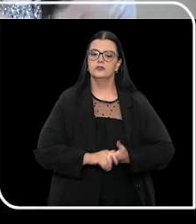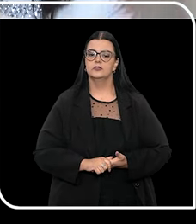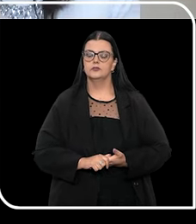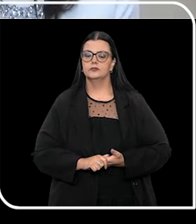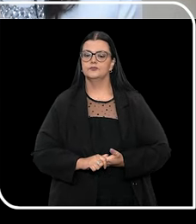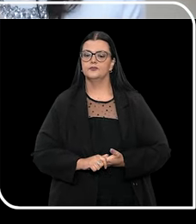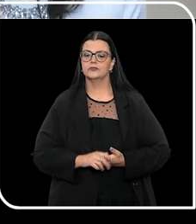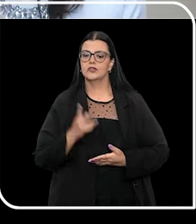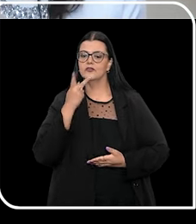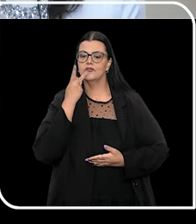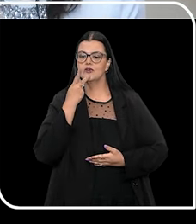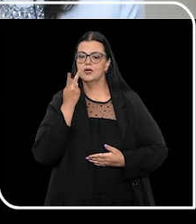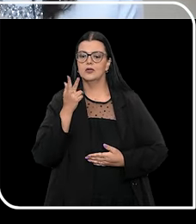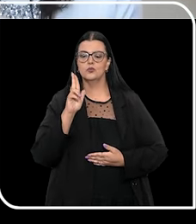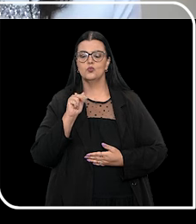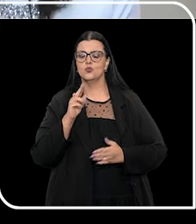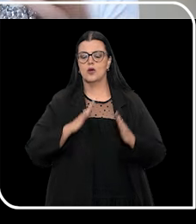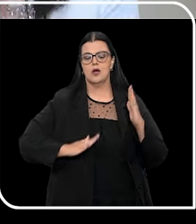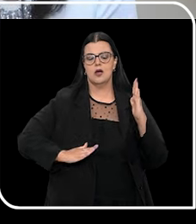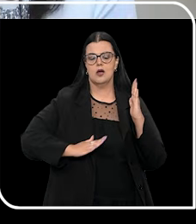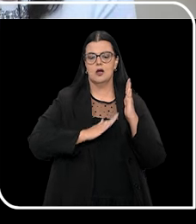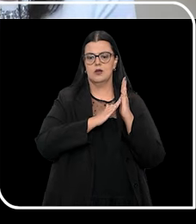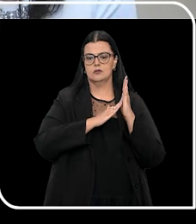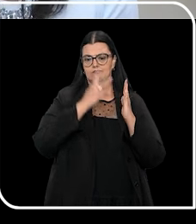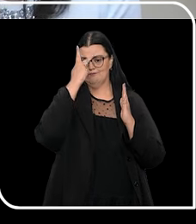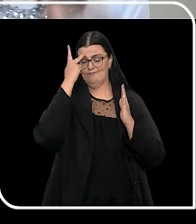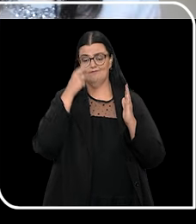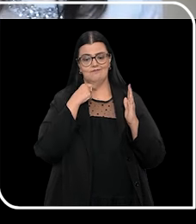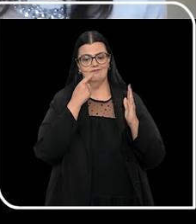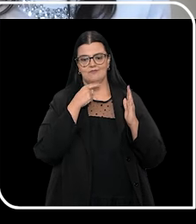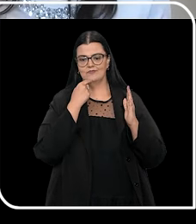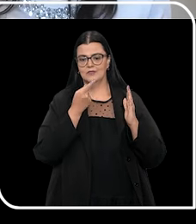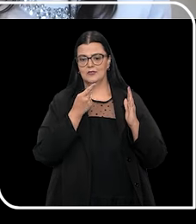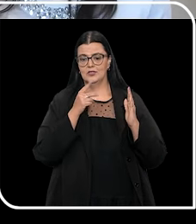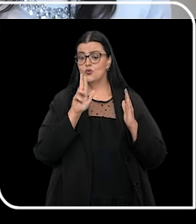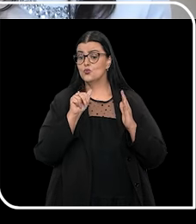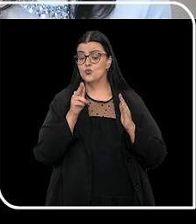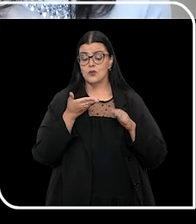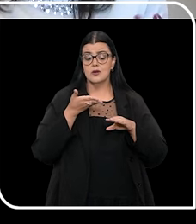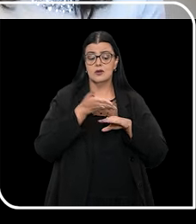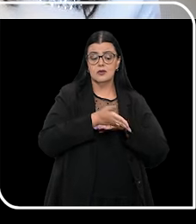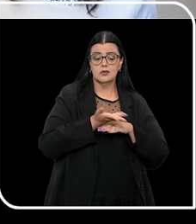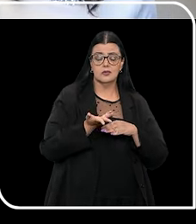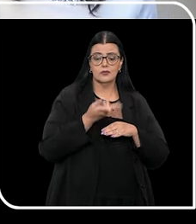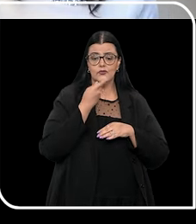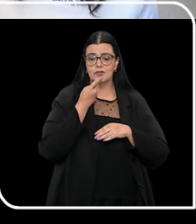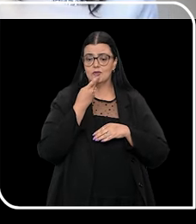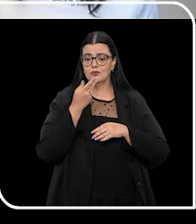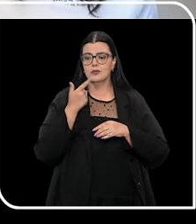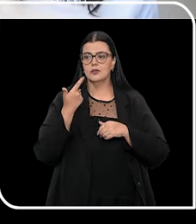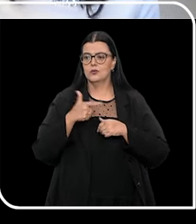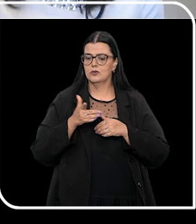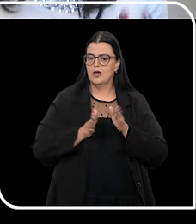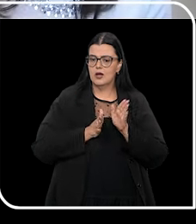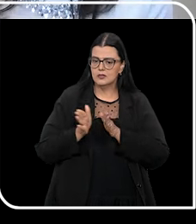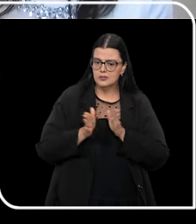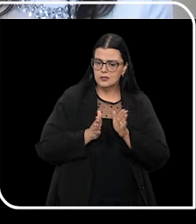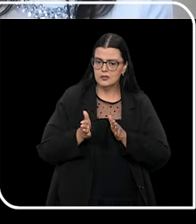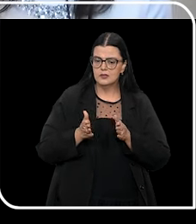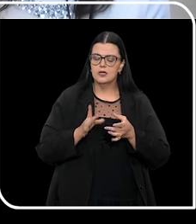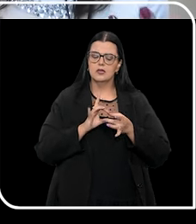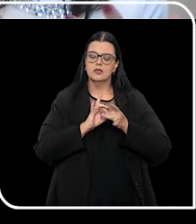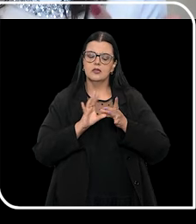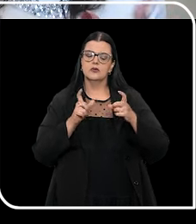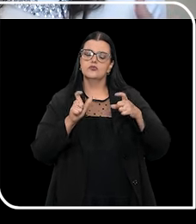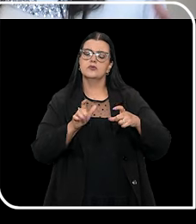disso porque às vezes eu não chego lá e a pessoa nunca colocou uma rampa porque nunca veio ninguém mas eu nunca nunca fui lá porque nunca teve